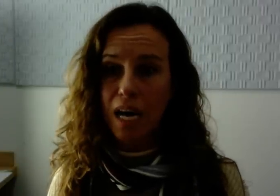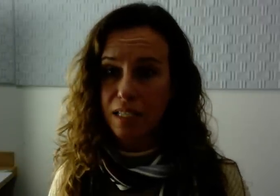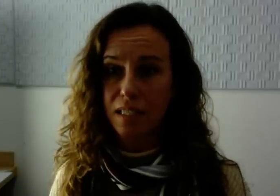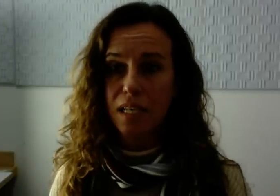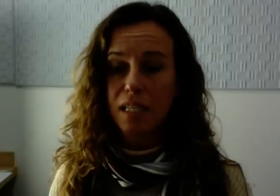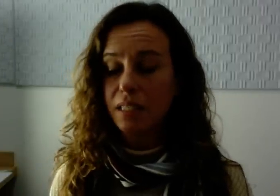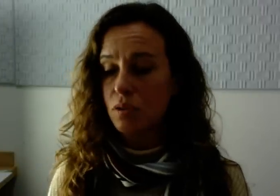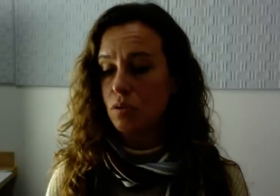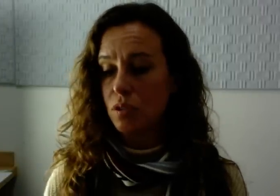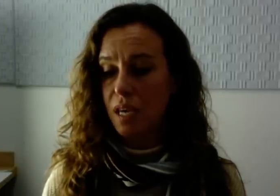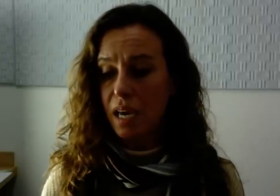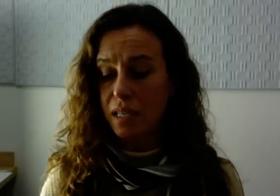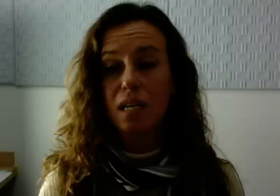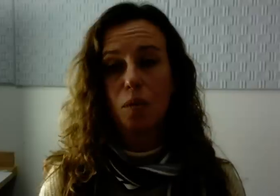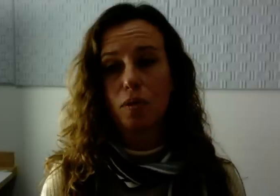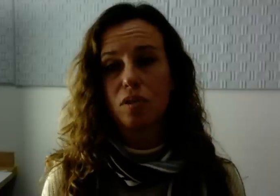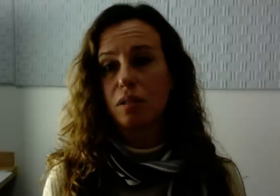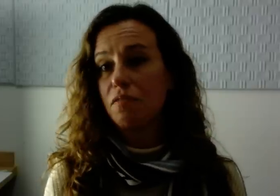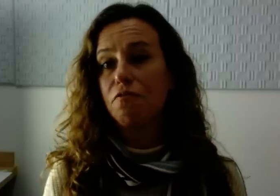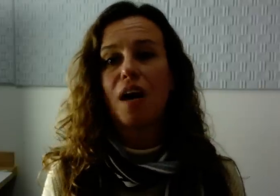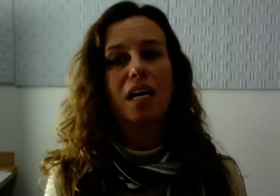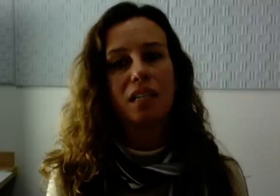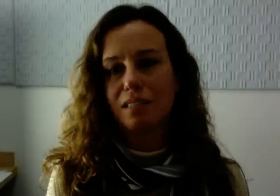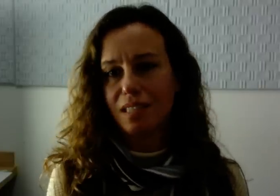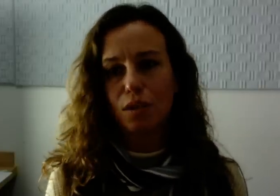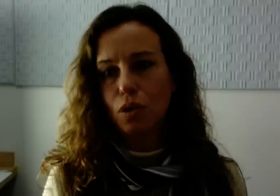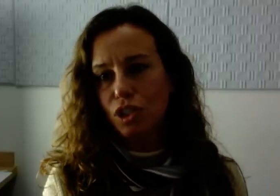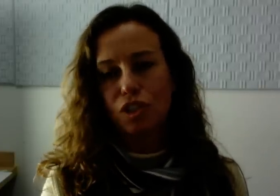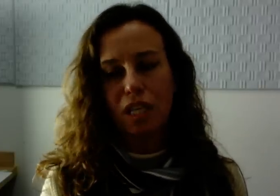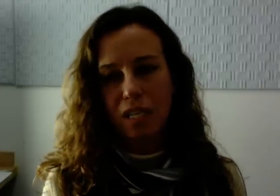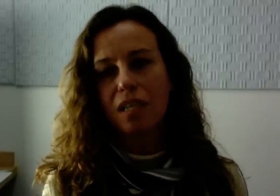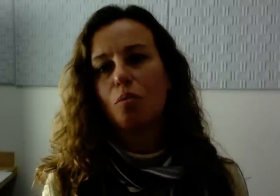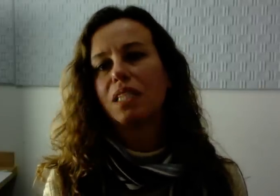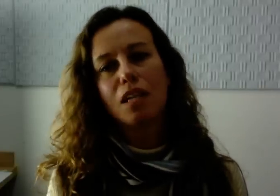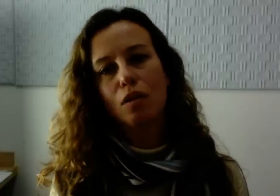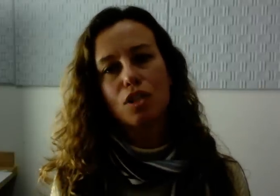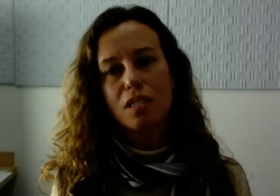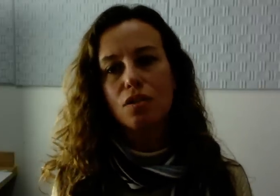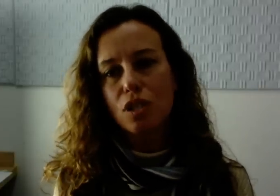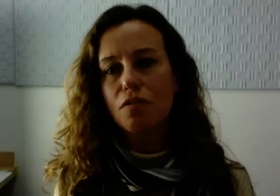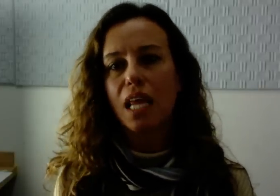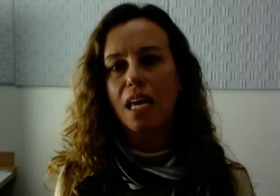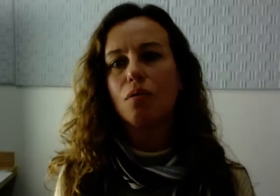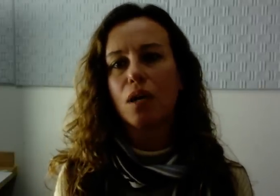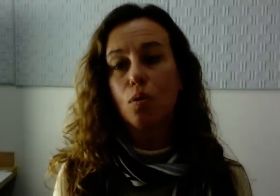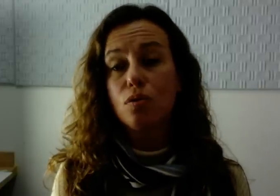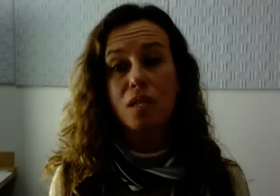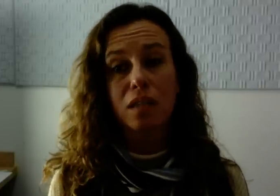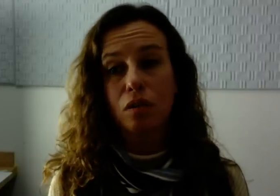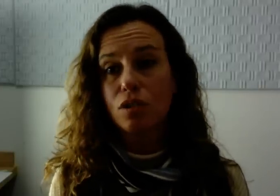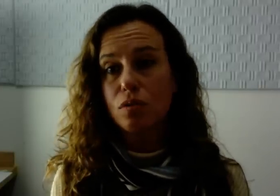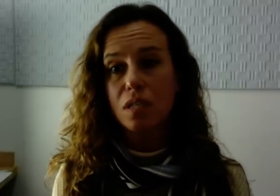outros lugares né então se eu sou cega eu posso tem várias e e hoje a gente tem uma tecnologia assistiva né